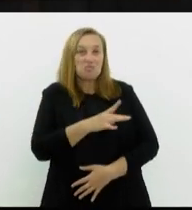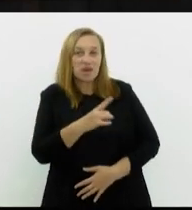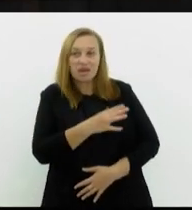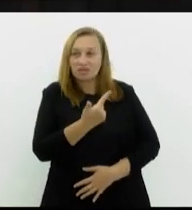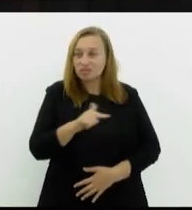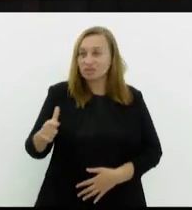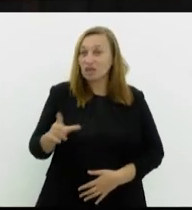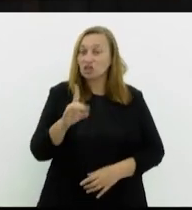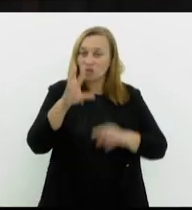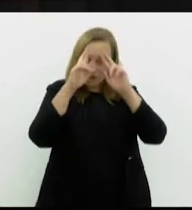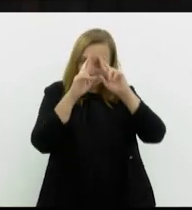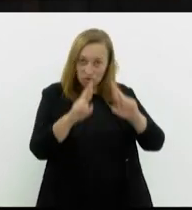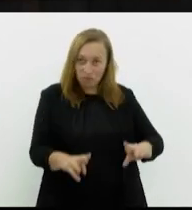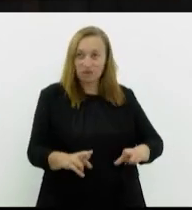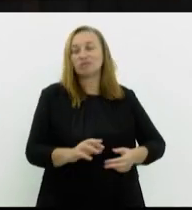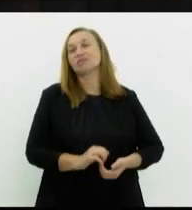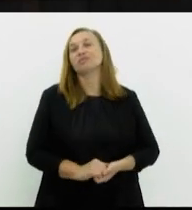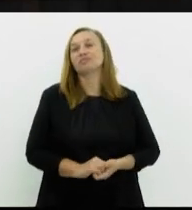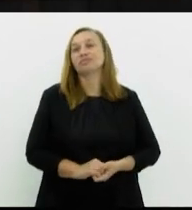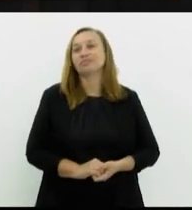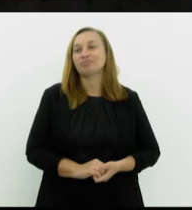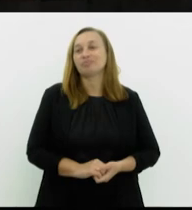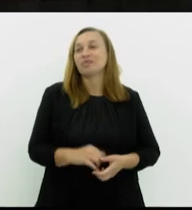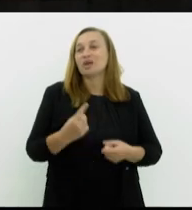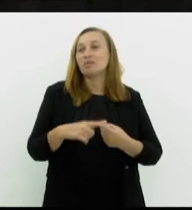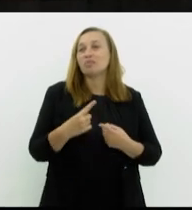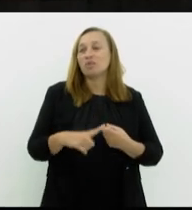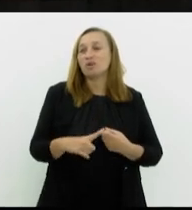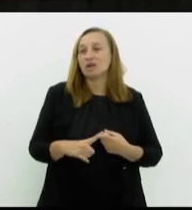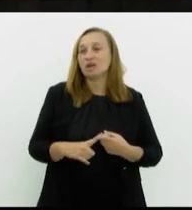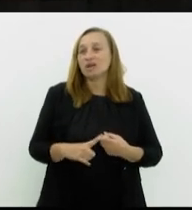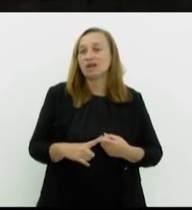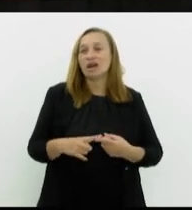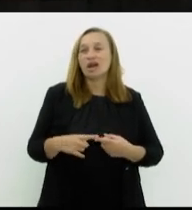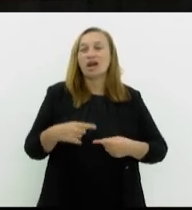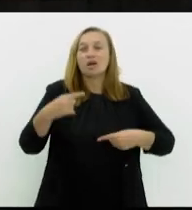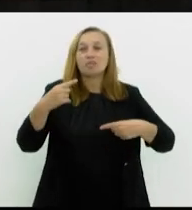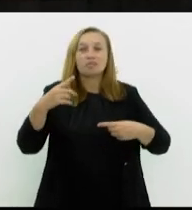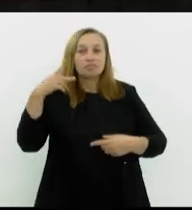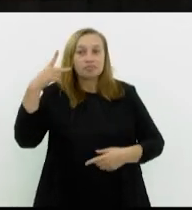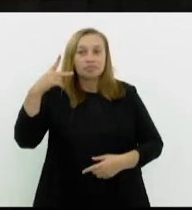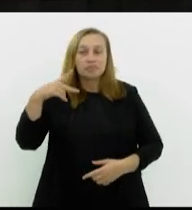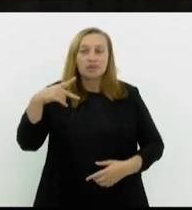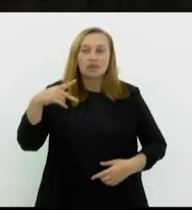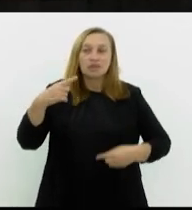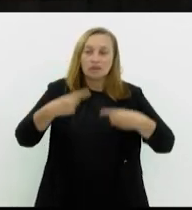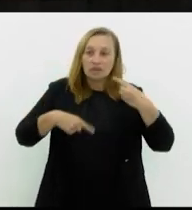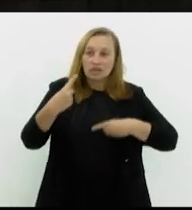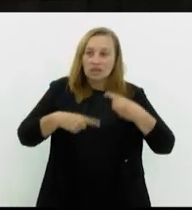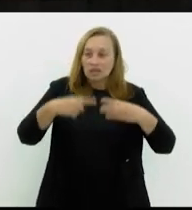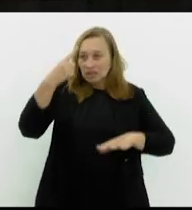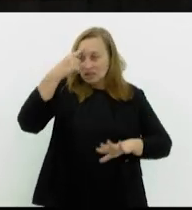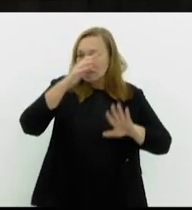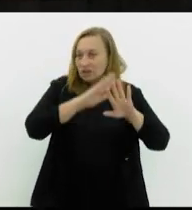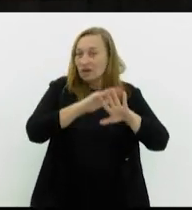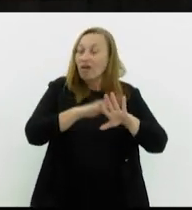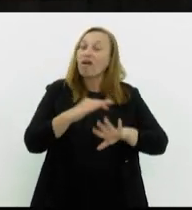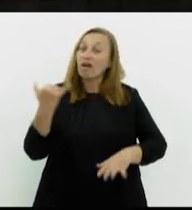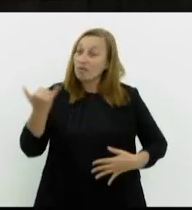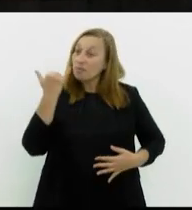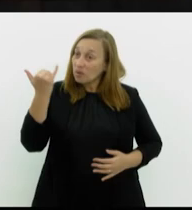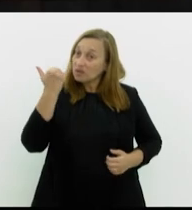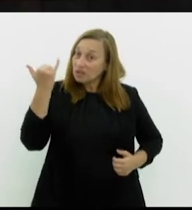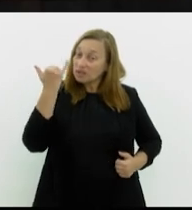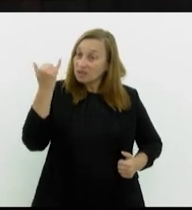é respeito. Porque a política ideológica é importante. É importante que